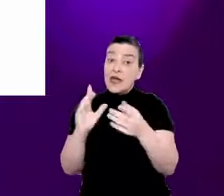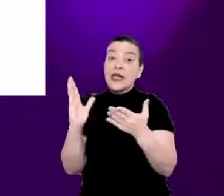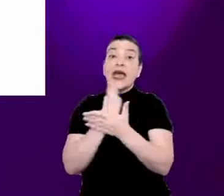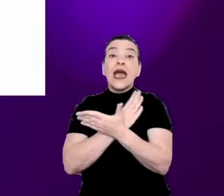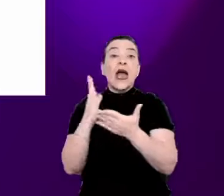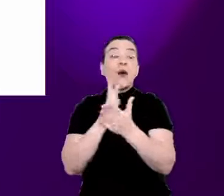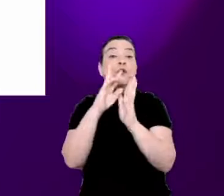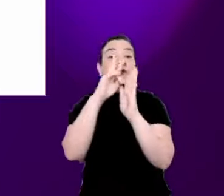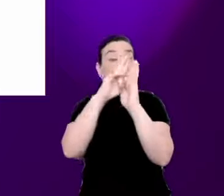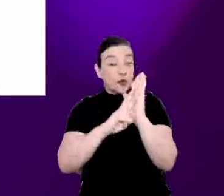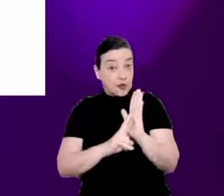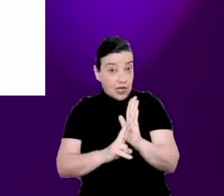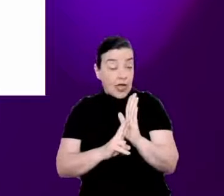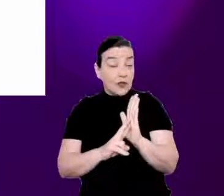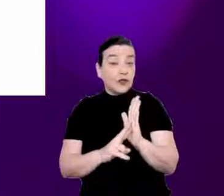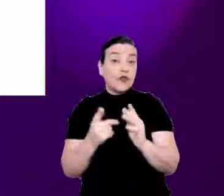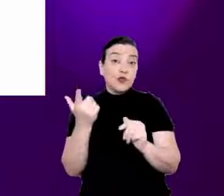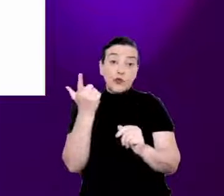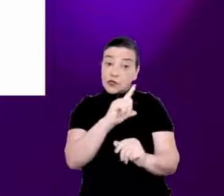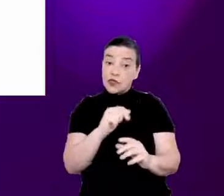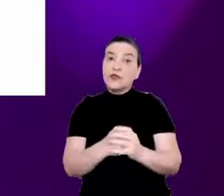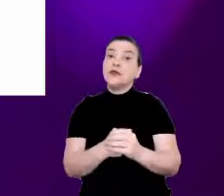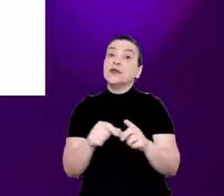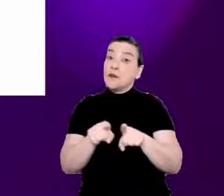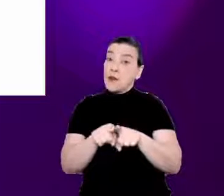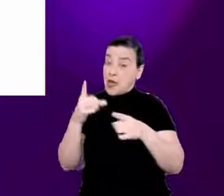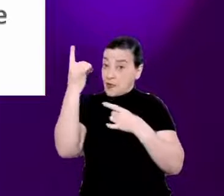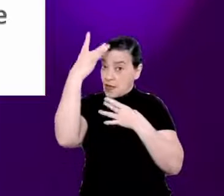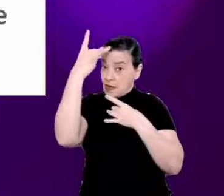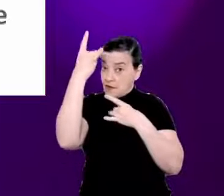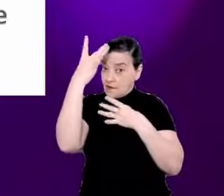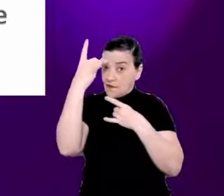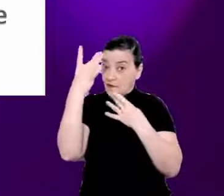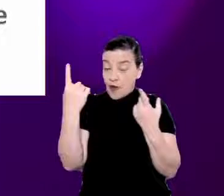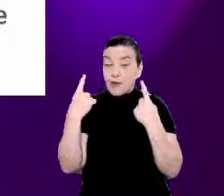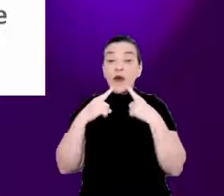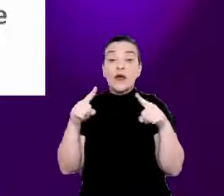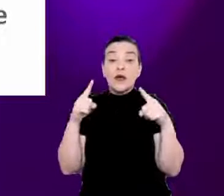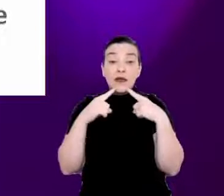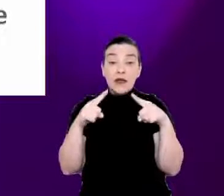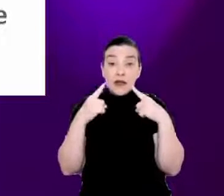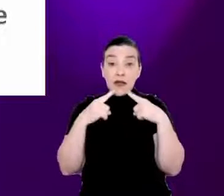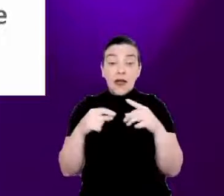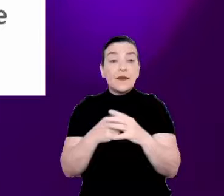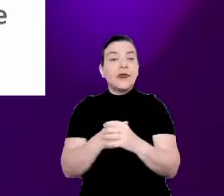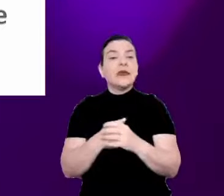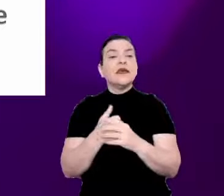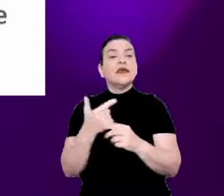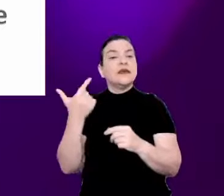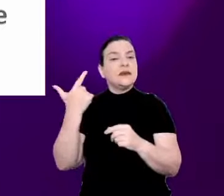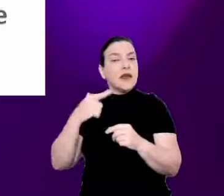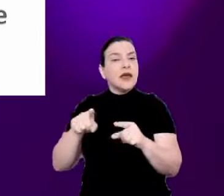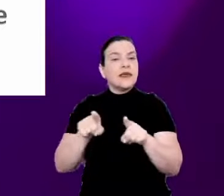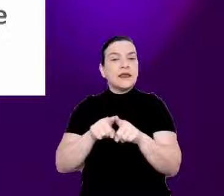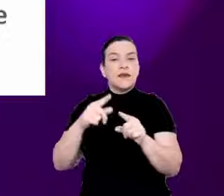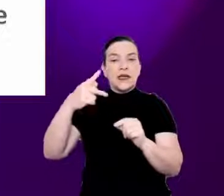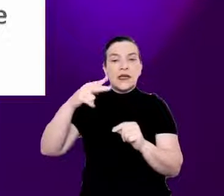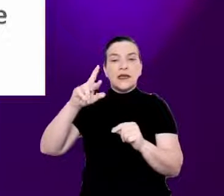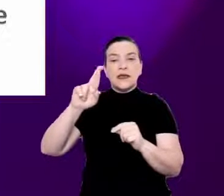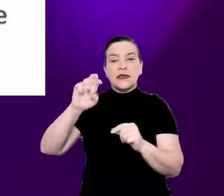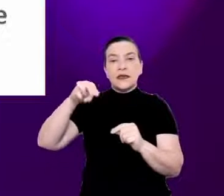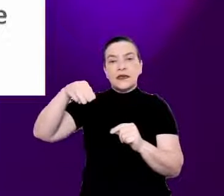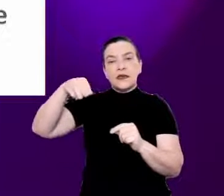resultados, inclusive a nossa performance junto ao Reclame Aqui, e aí entrar em PRANS, Por